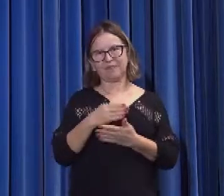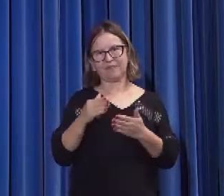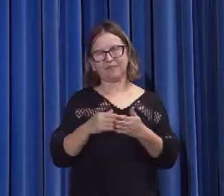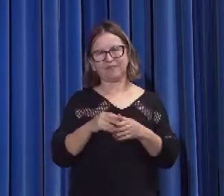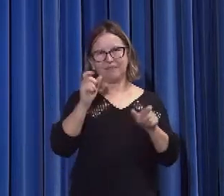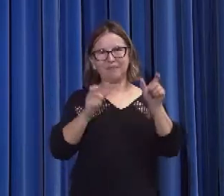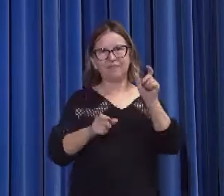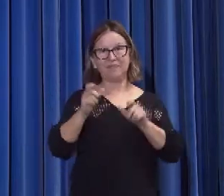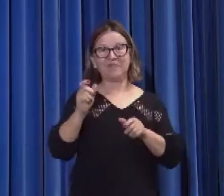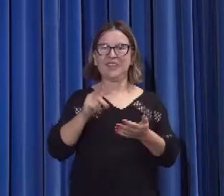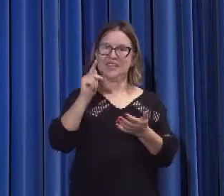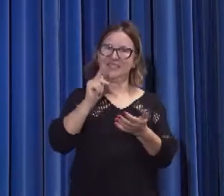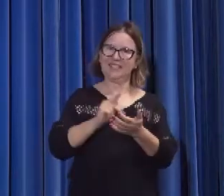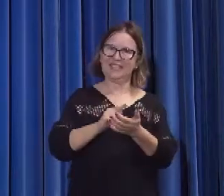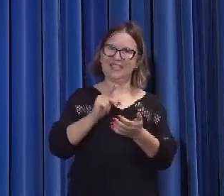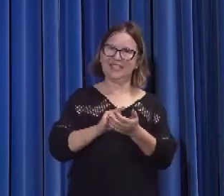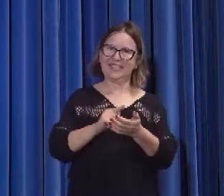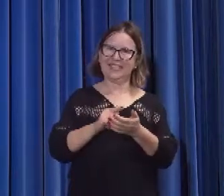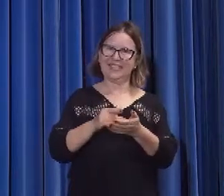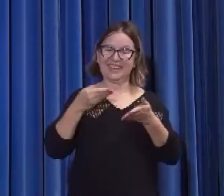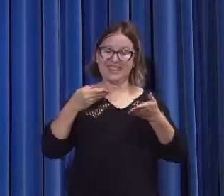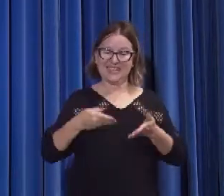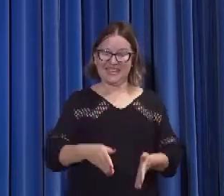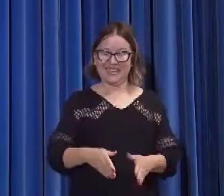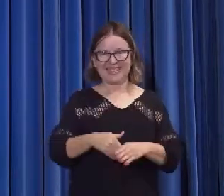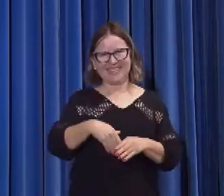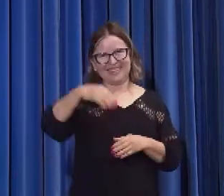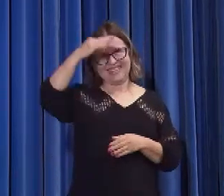que verdadeiramente nasceram de novo